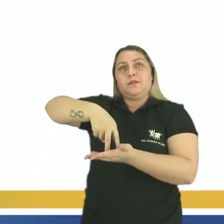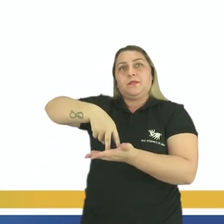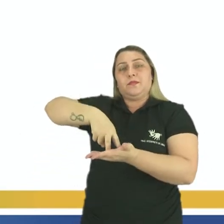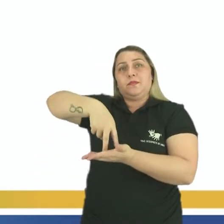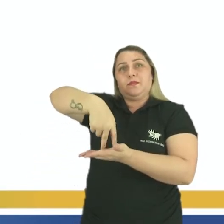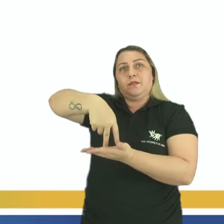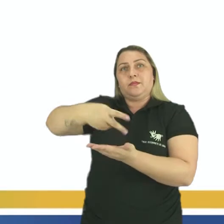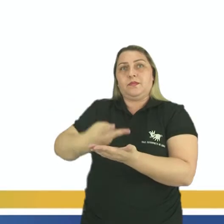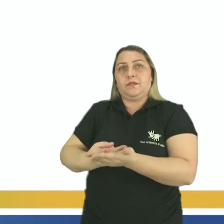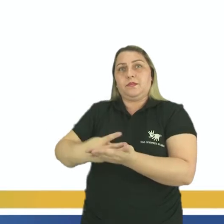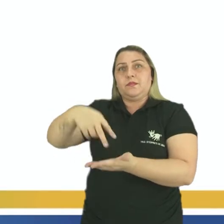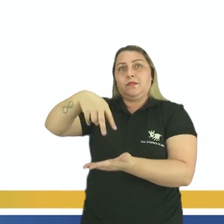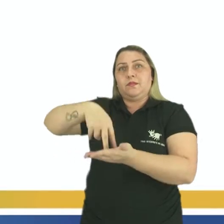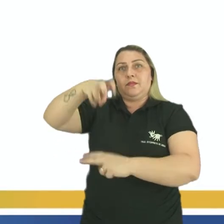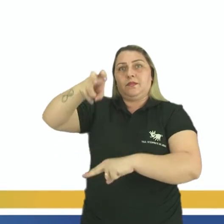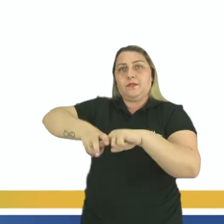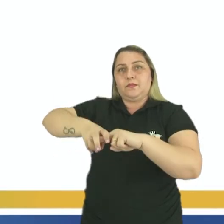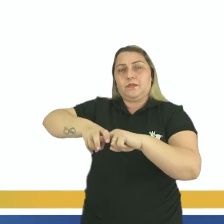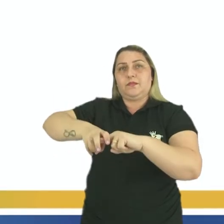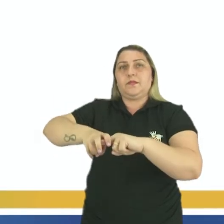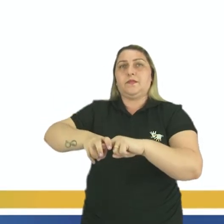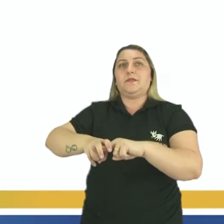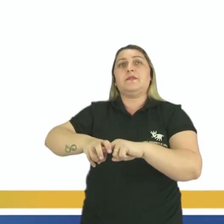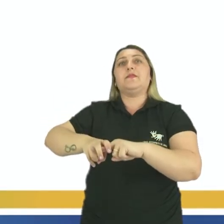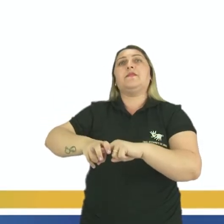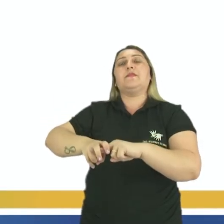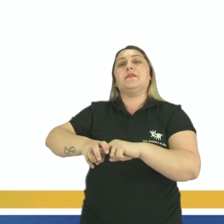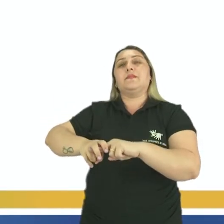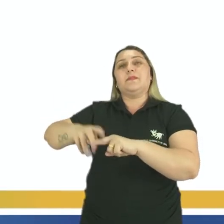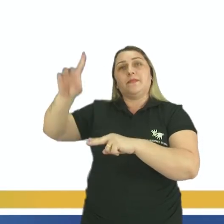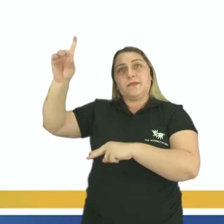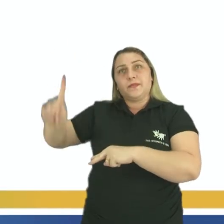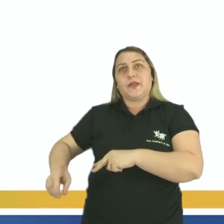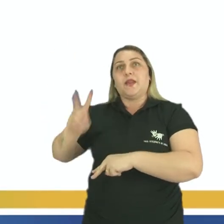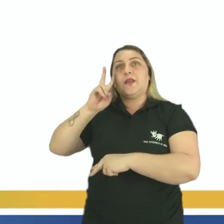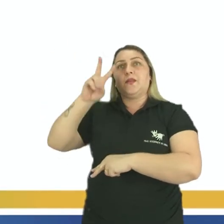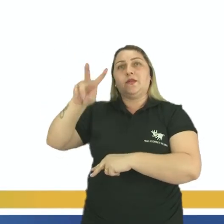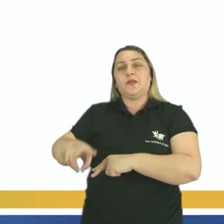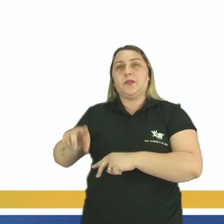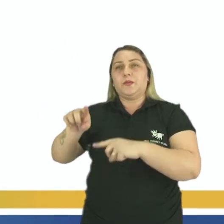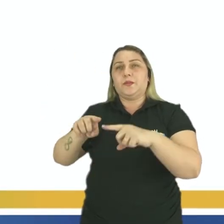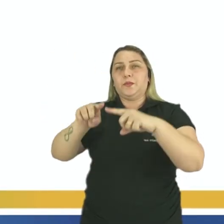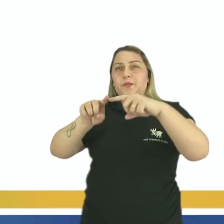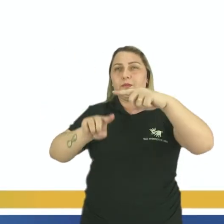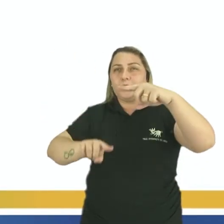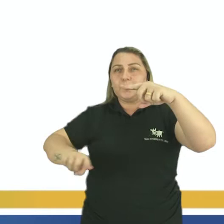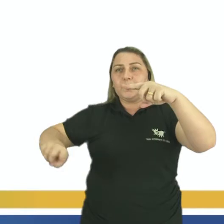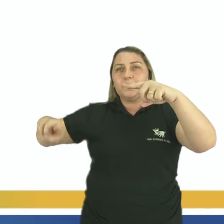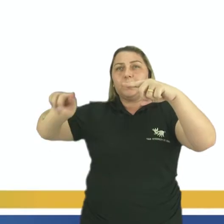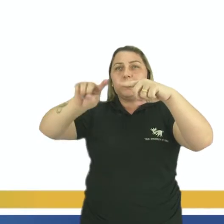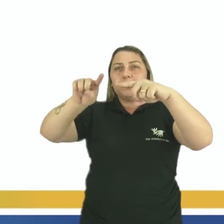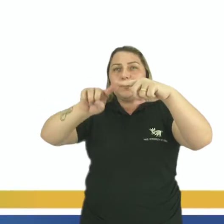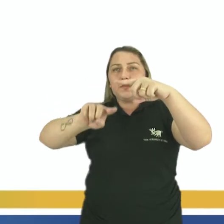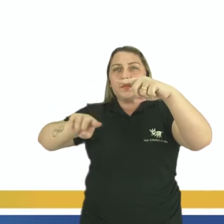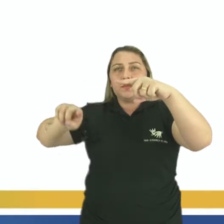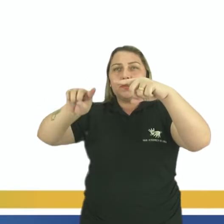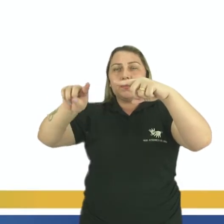em pé ou sentado. E aí do lado dá para ver, vocês verem o arco,